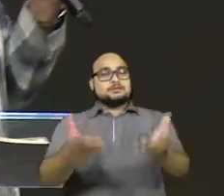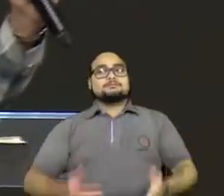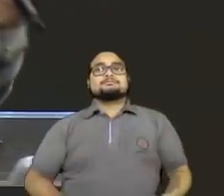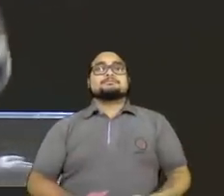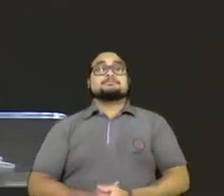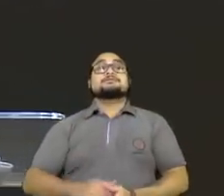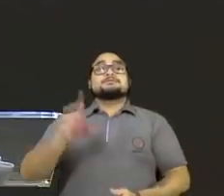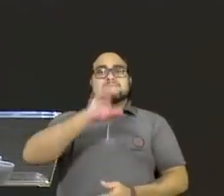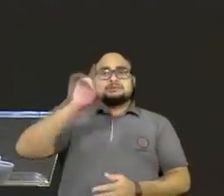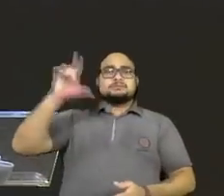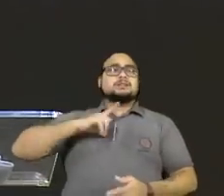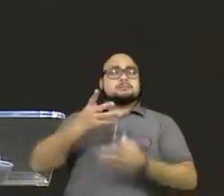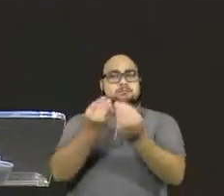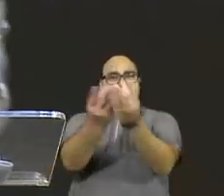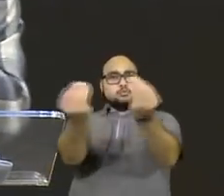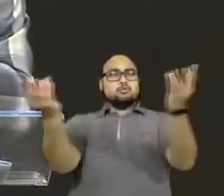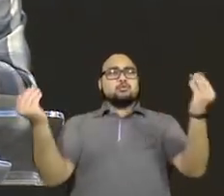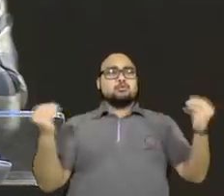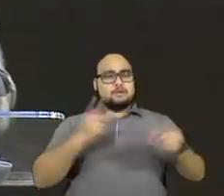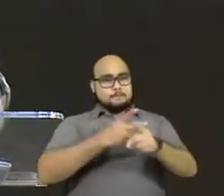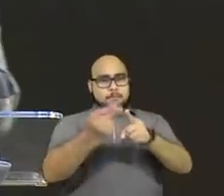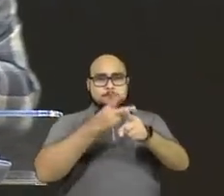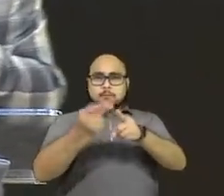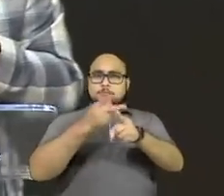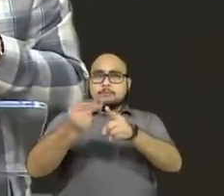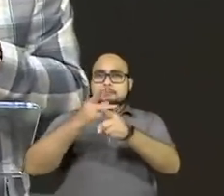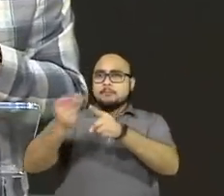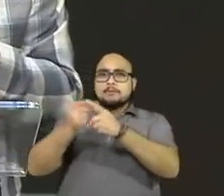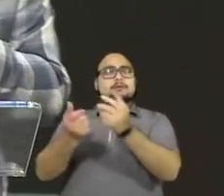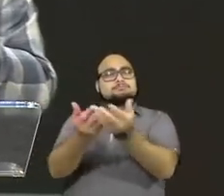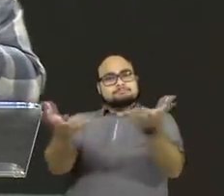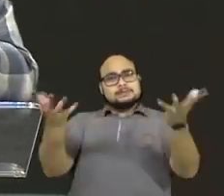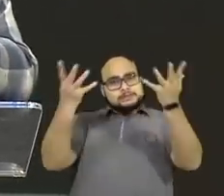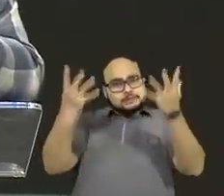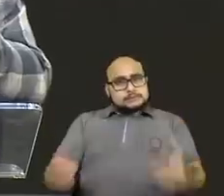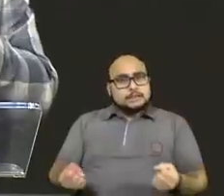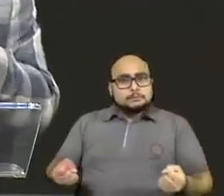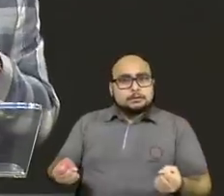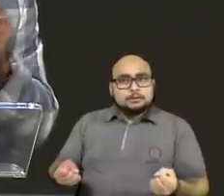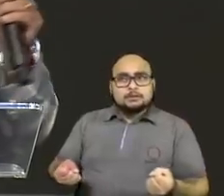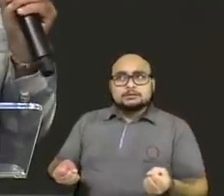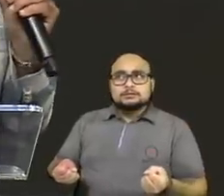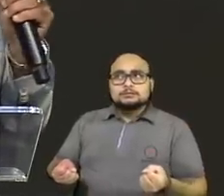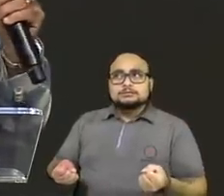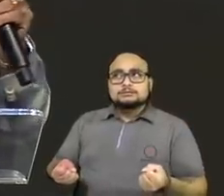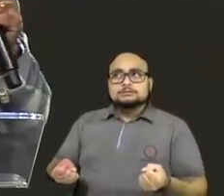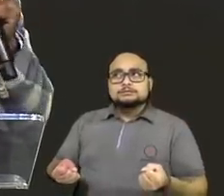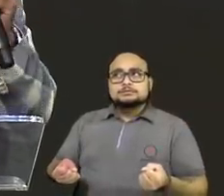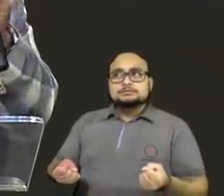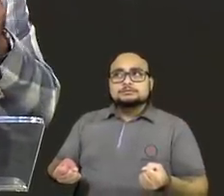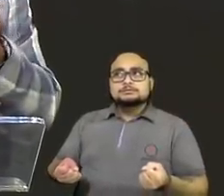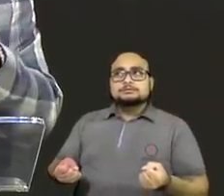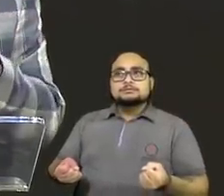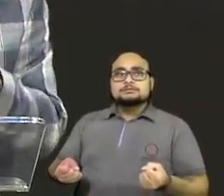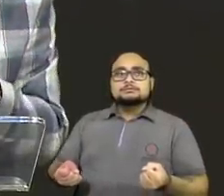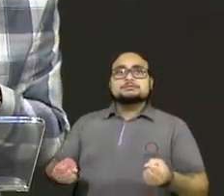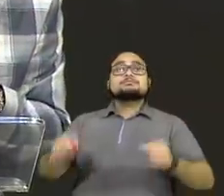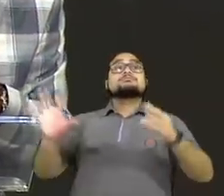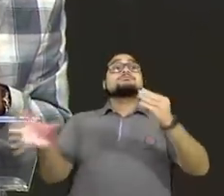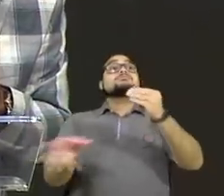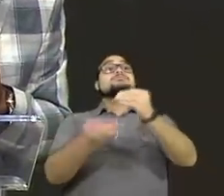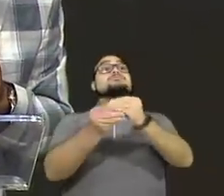muitas vitórias para te dar. Quem recebe essa palavra? Eu vou terminar dizendo uma coisa para você.